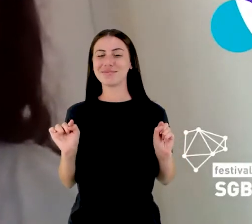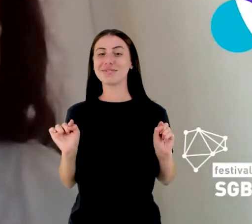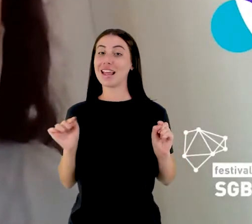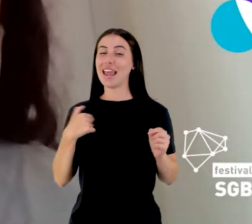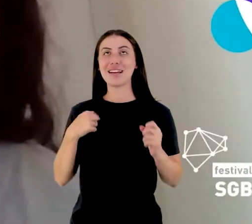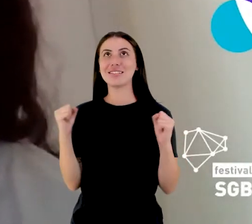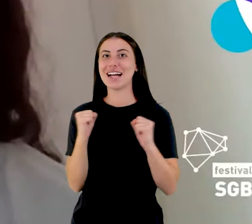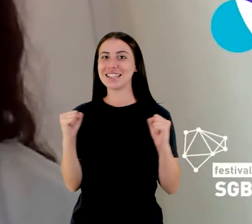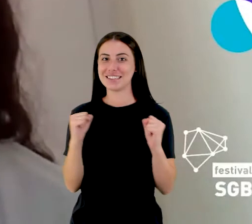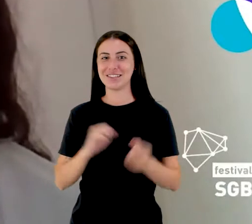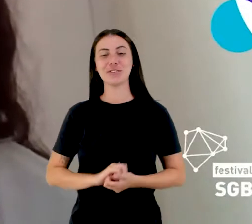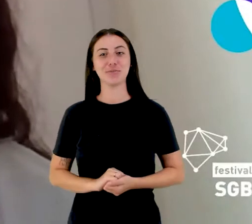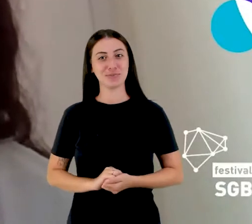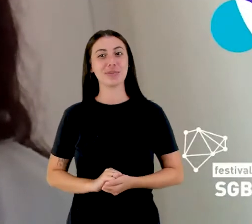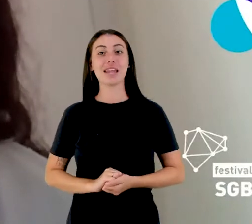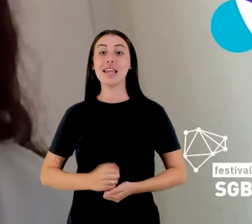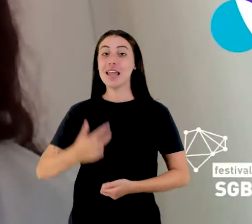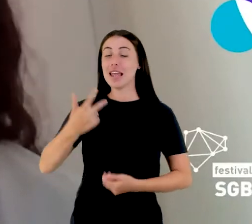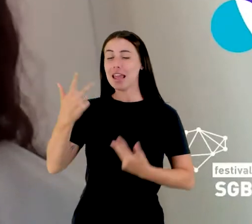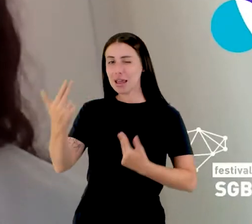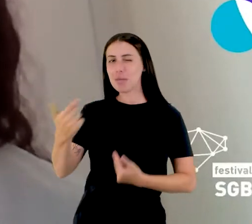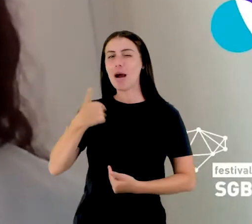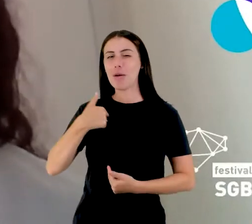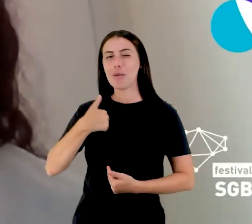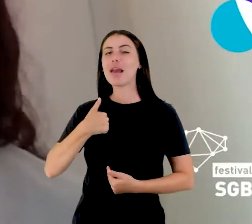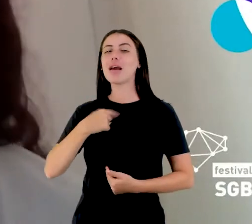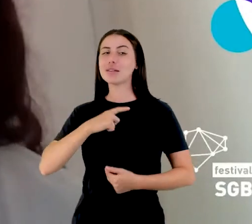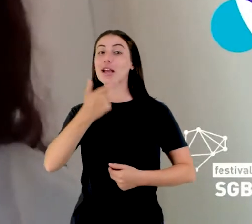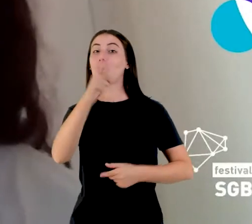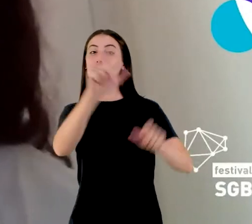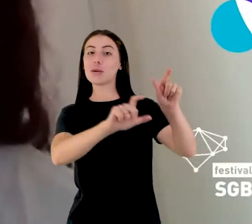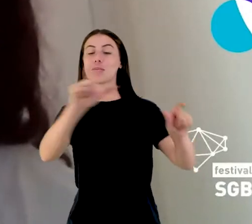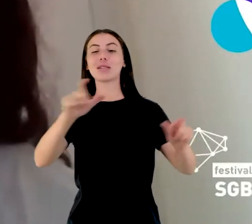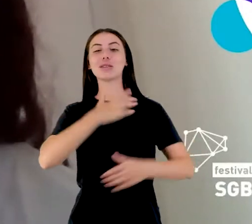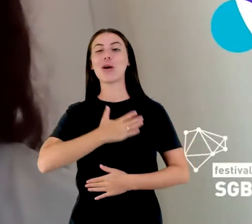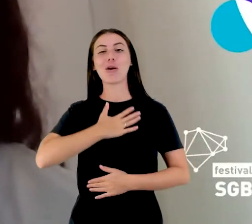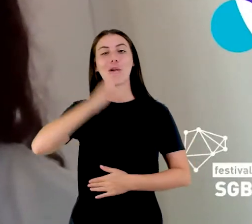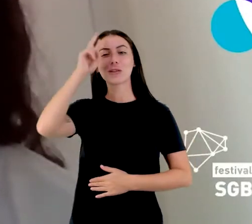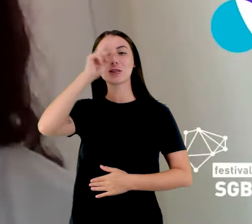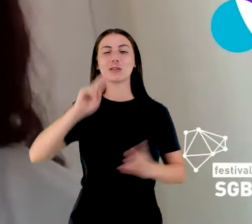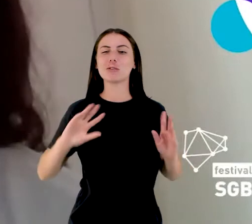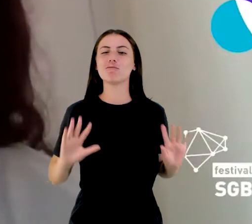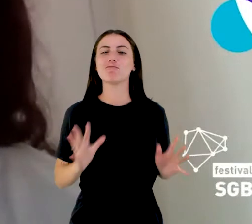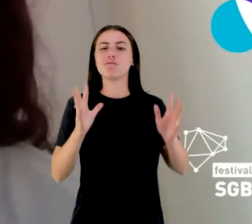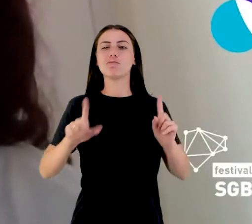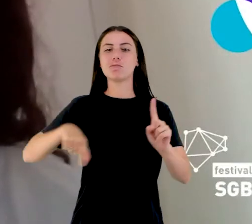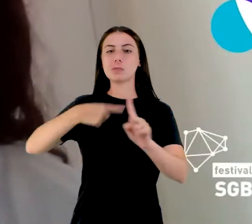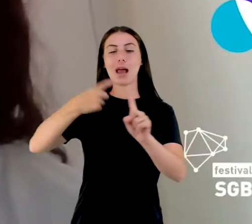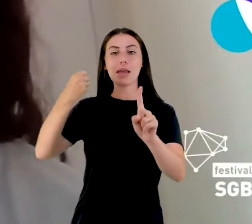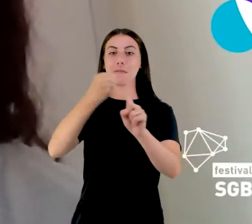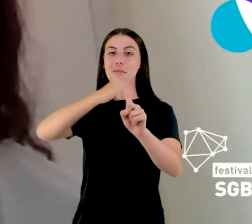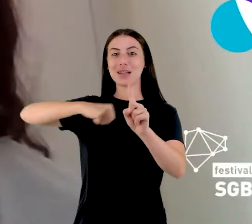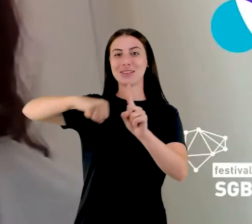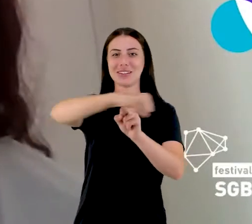assim como eu, tem muitas pessoas que adoram, né, quando um filme mostra histórias inspiradoras, e ainda mais quando são histórias de